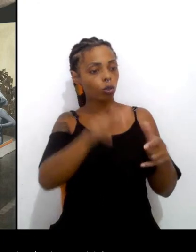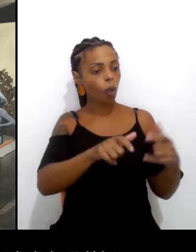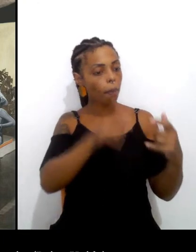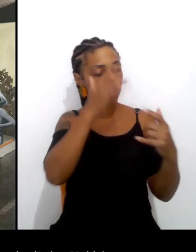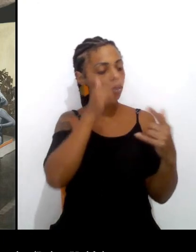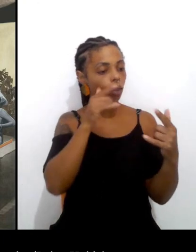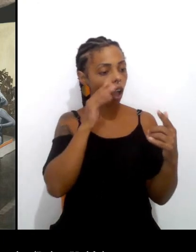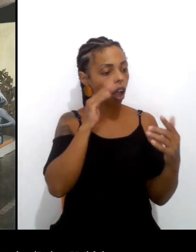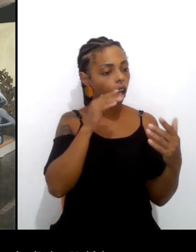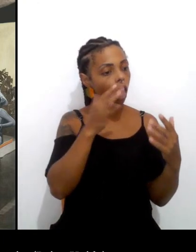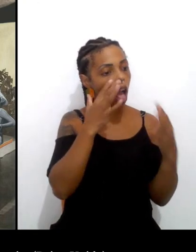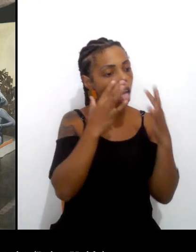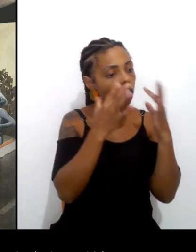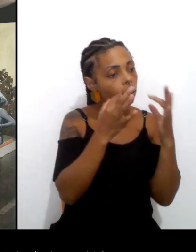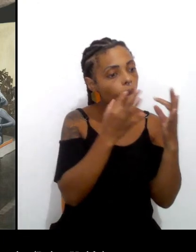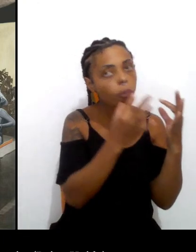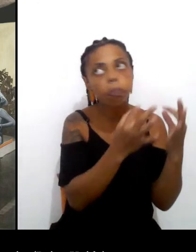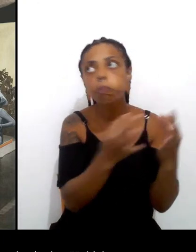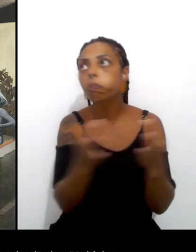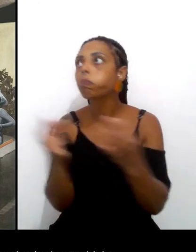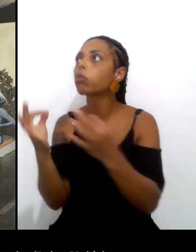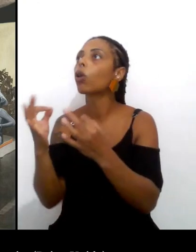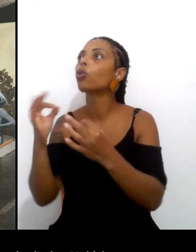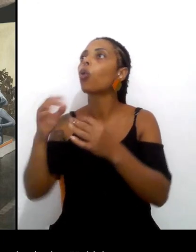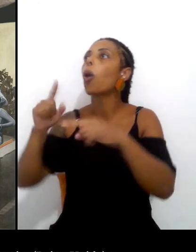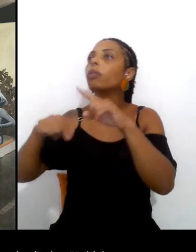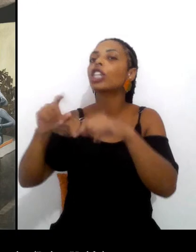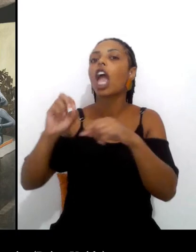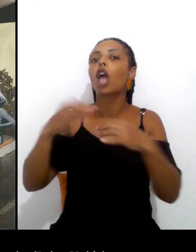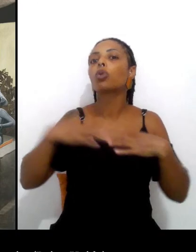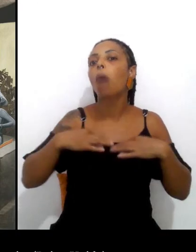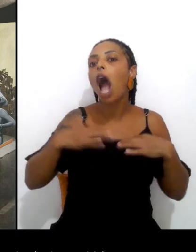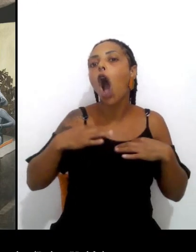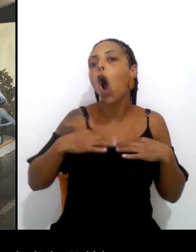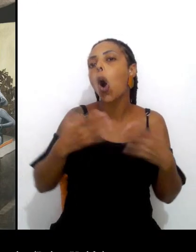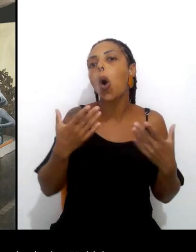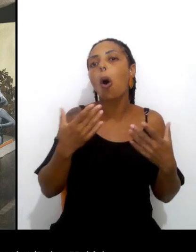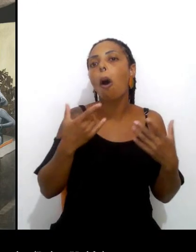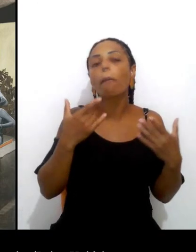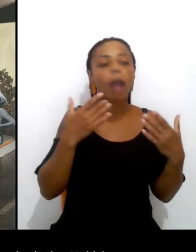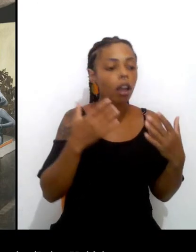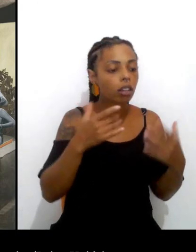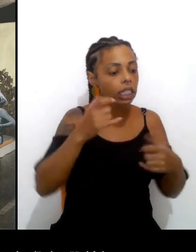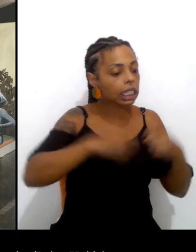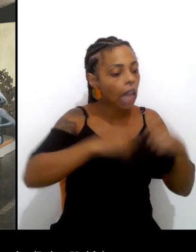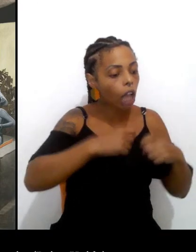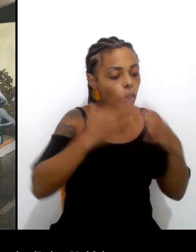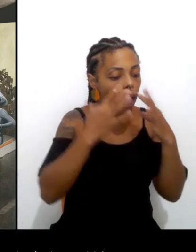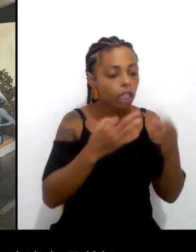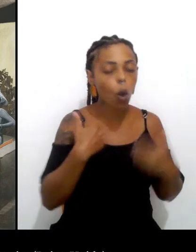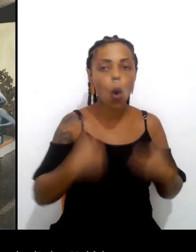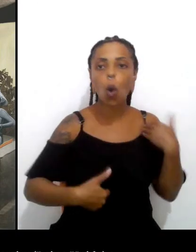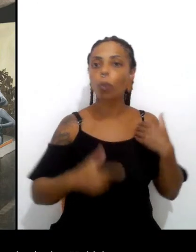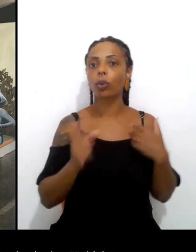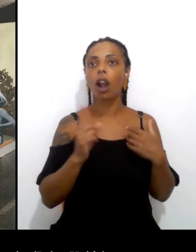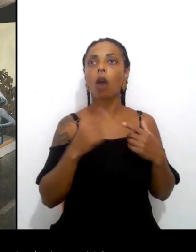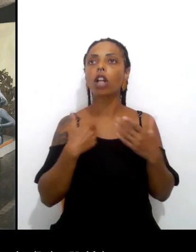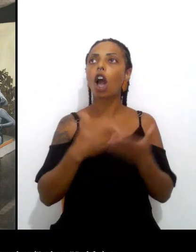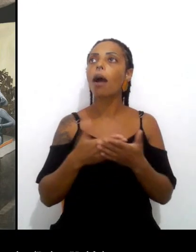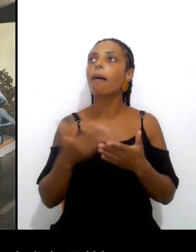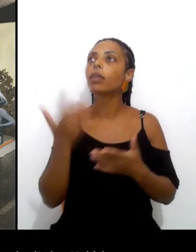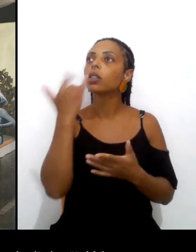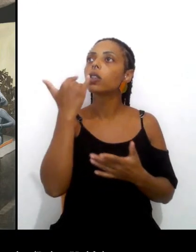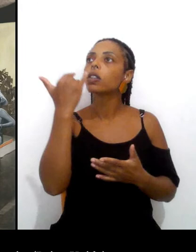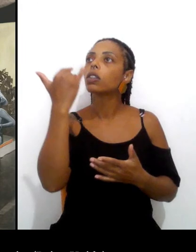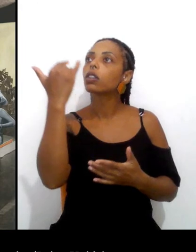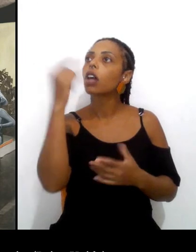um objeto por exemplo em uma roupa e não no corpo da pessoa com quem está e começa a erotizar aquele objeto que dá